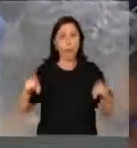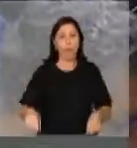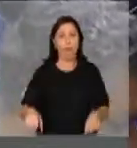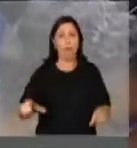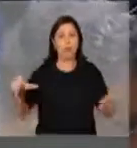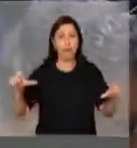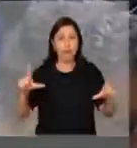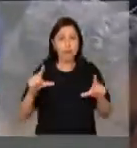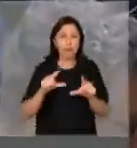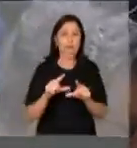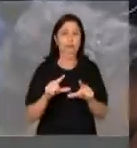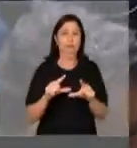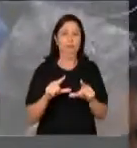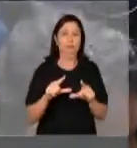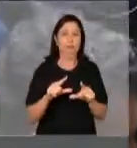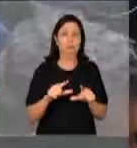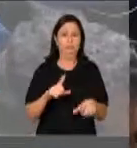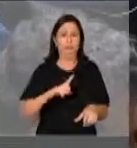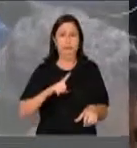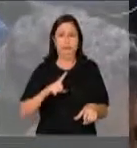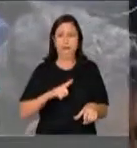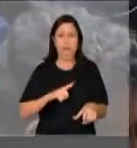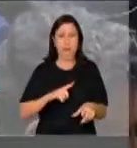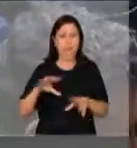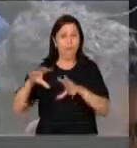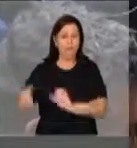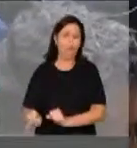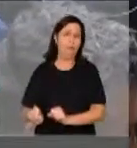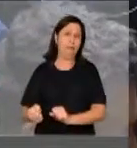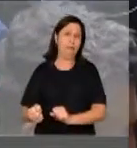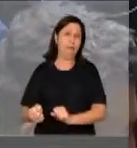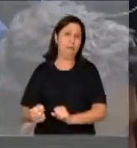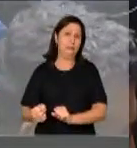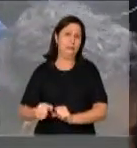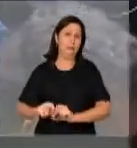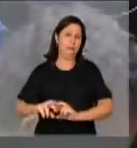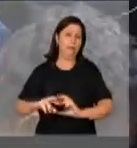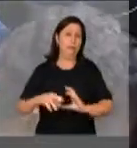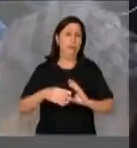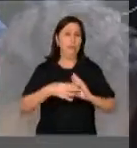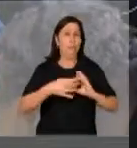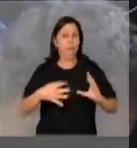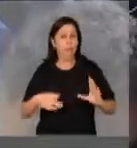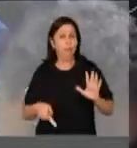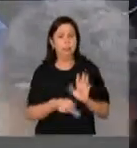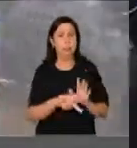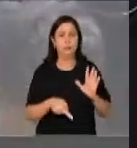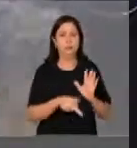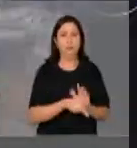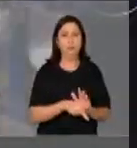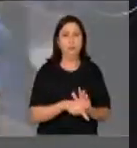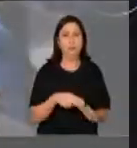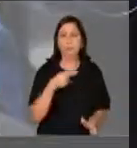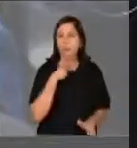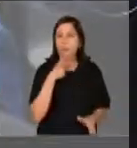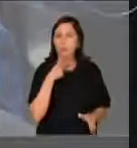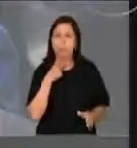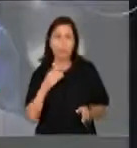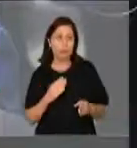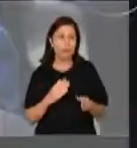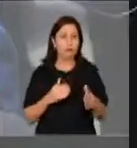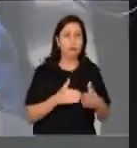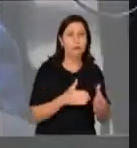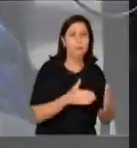altamente qualificados e que a gente não pode permitir a diminuição da produção e do acesso a inúmeros medicamentos e